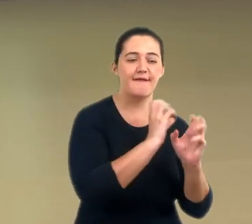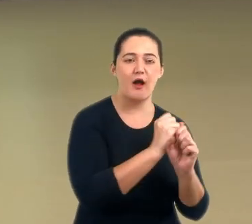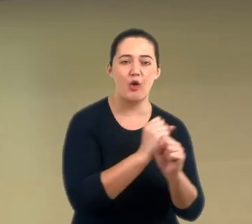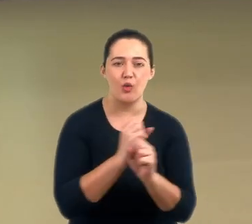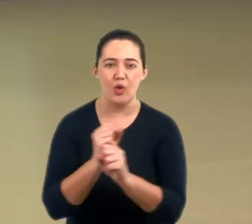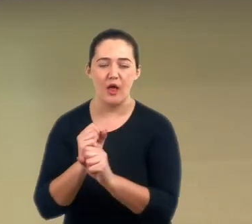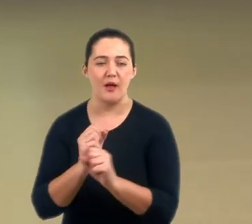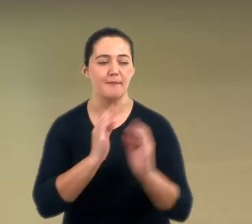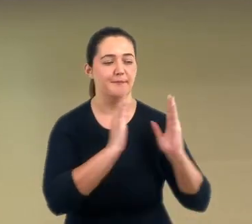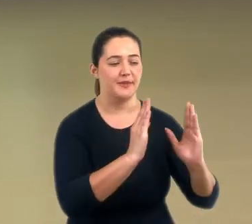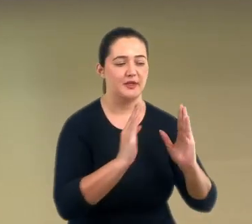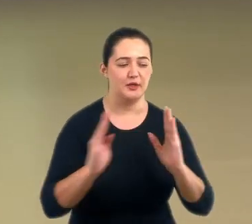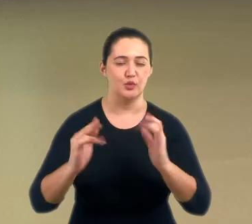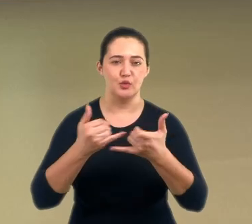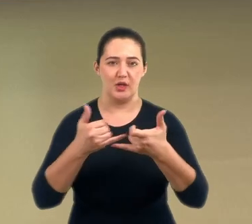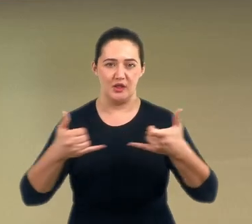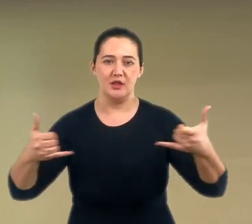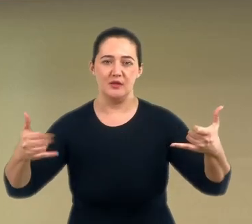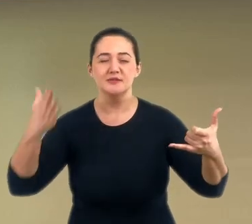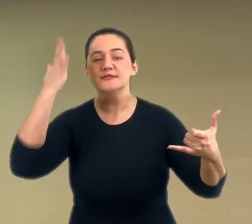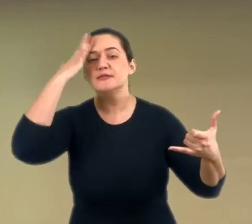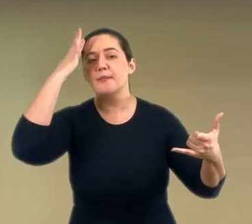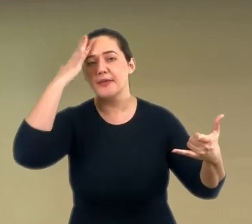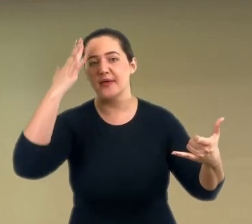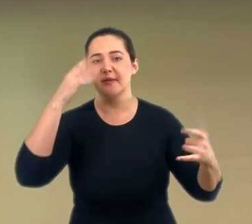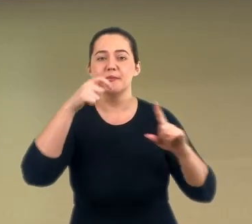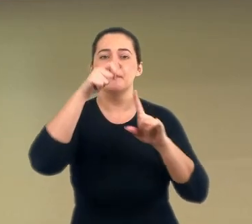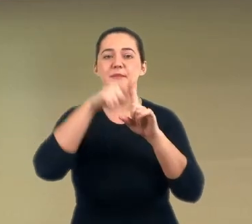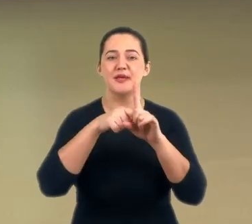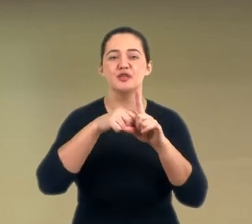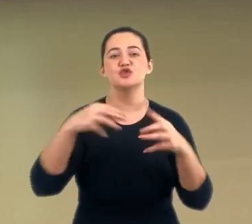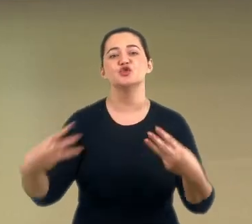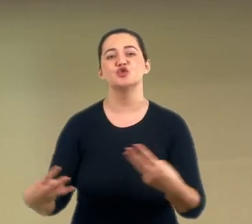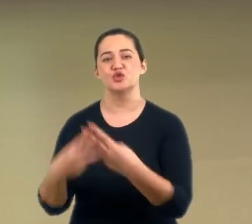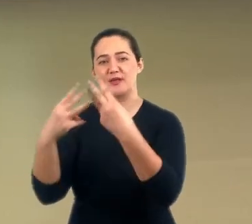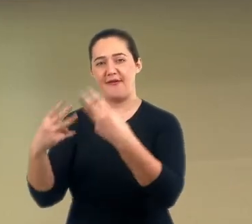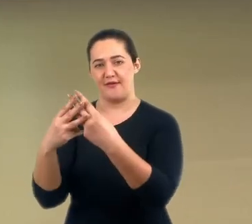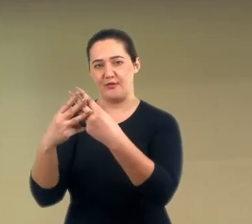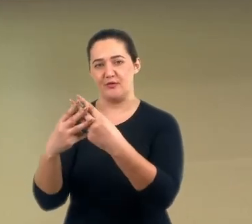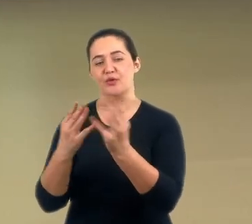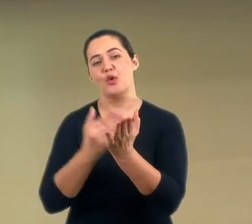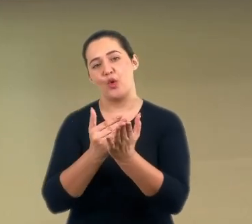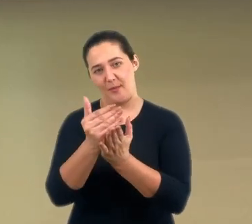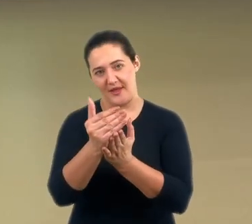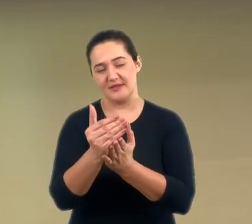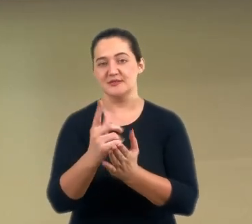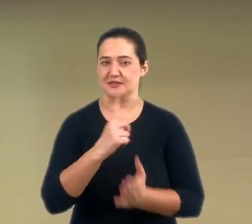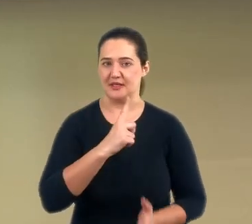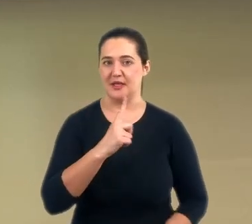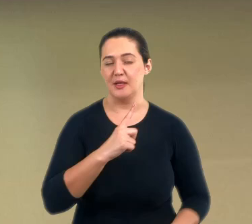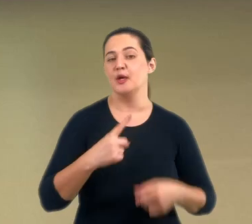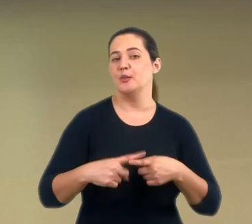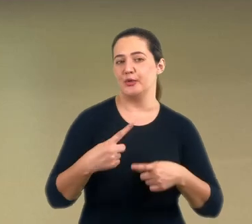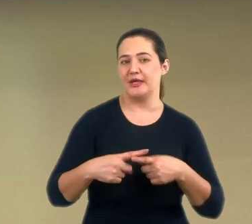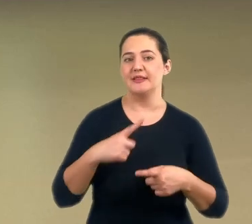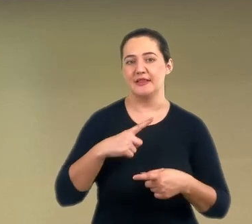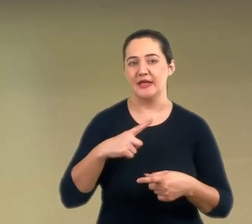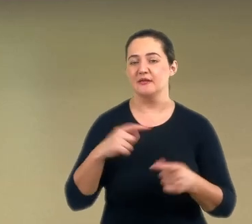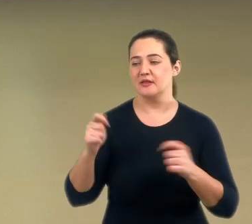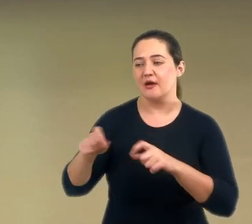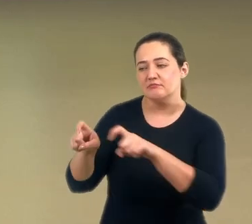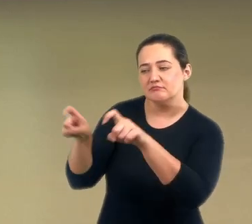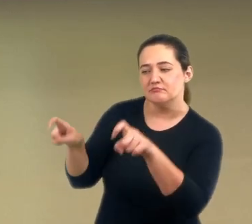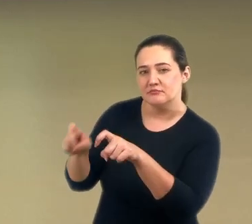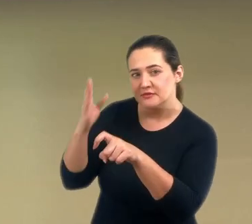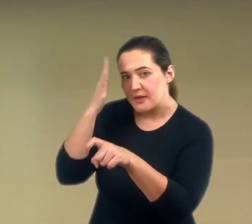e precisa de quando começou o mês judaico. Aí a gente já sabe quando ele começou, porque nós temos a condição de